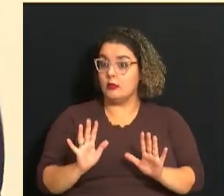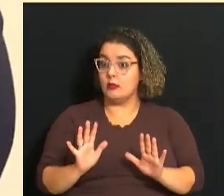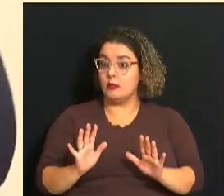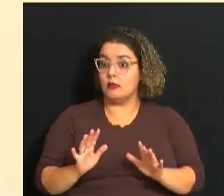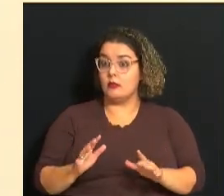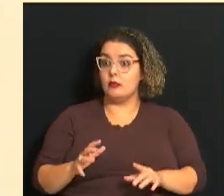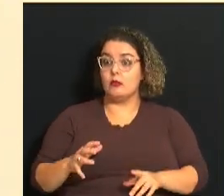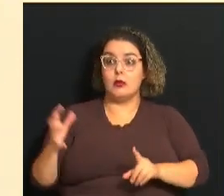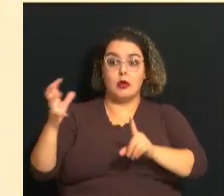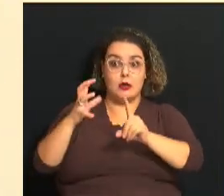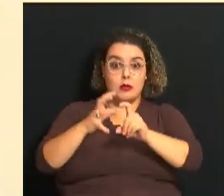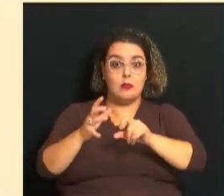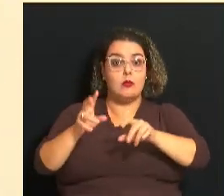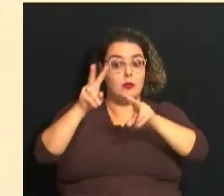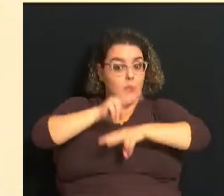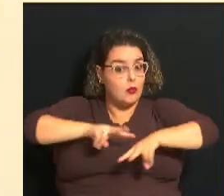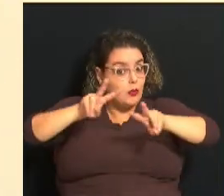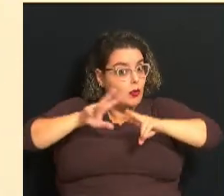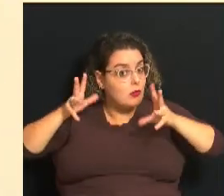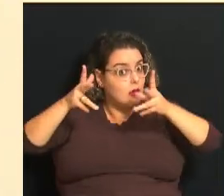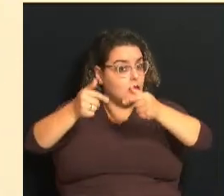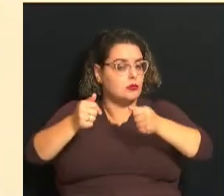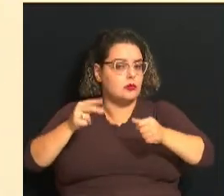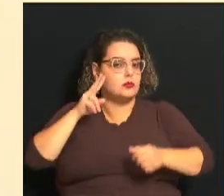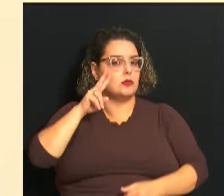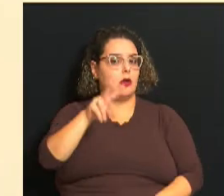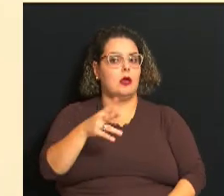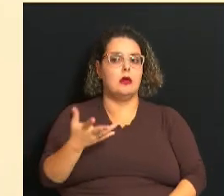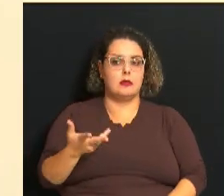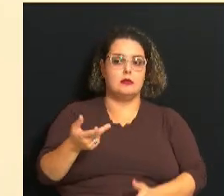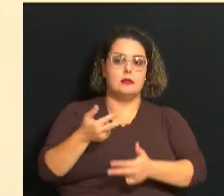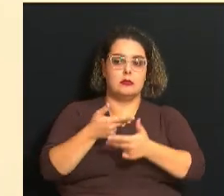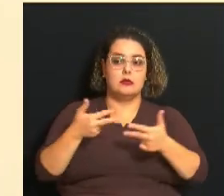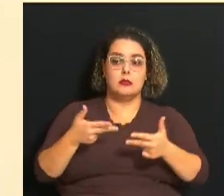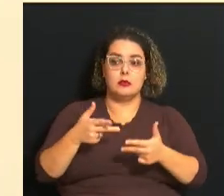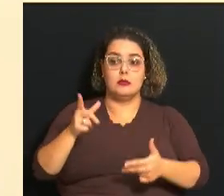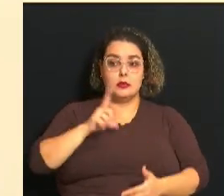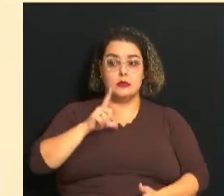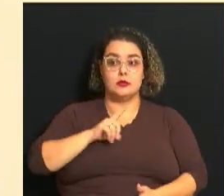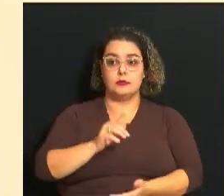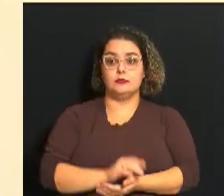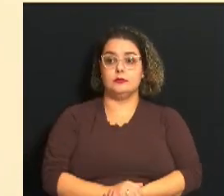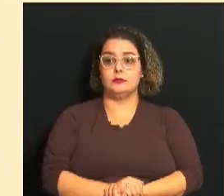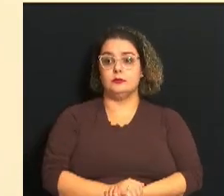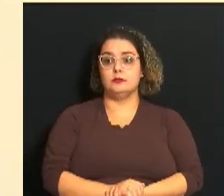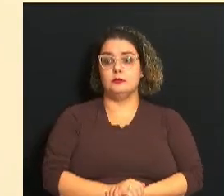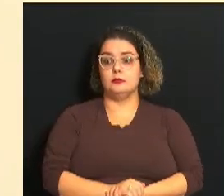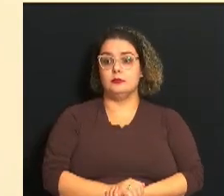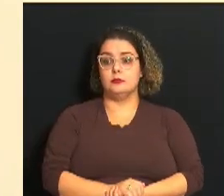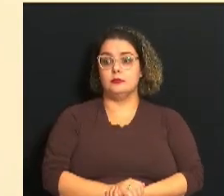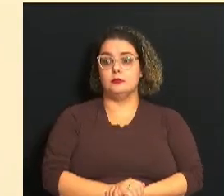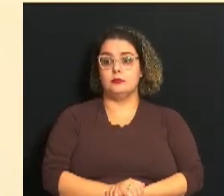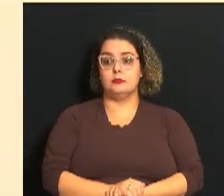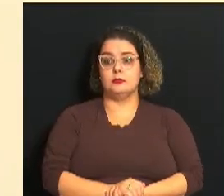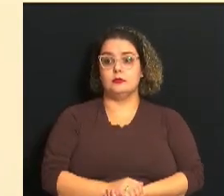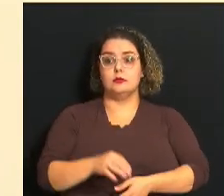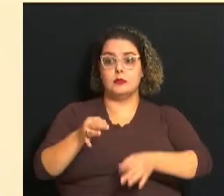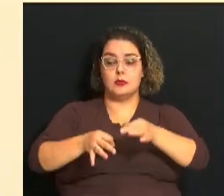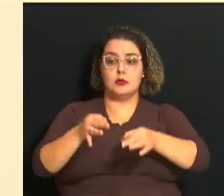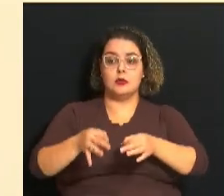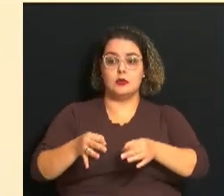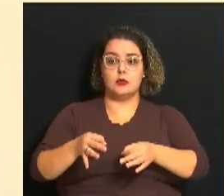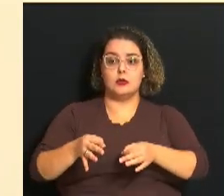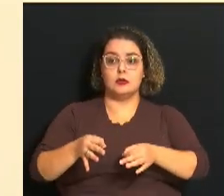sede público né evidenciado para todo mundo assistir Então essas coisas só existem e sobre a questão da justiça Jô